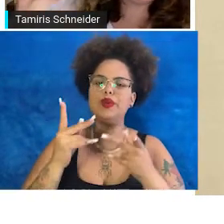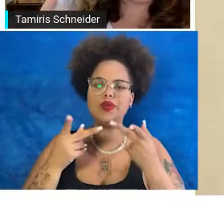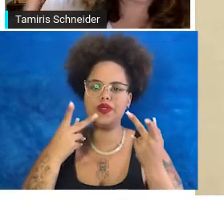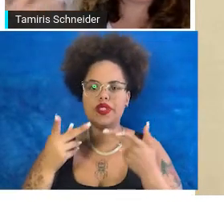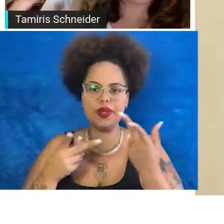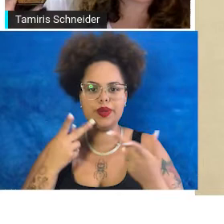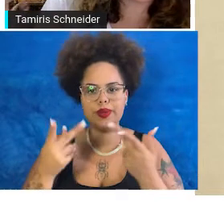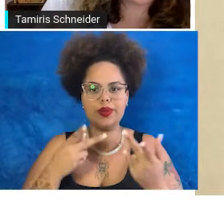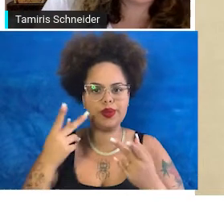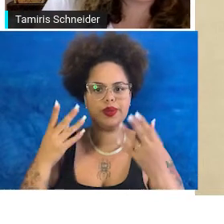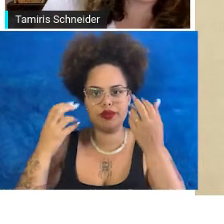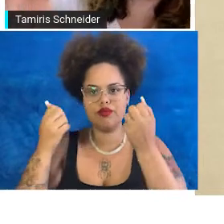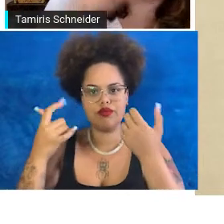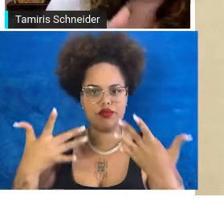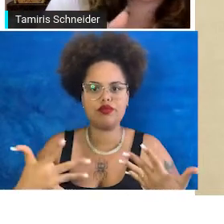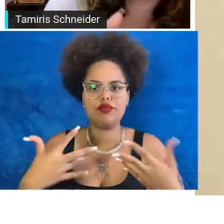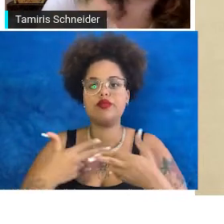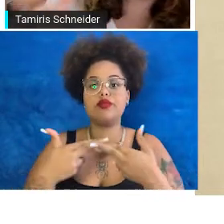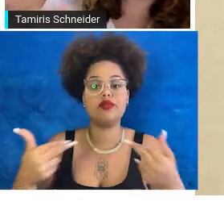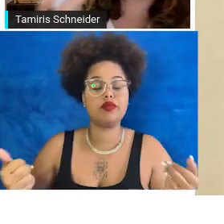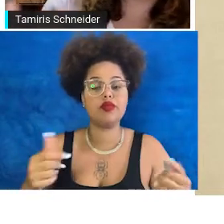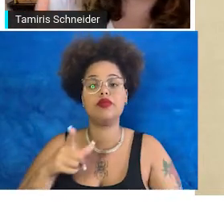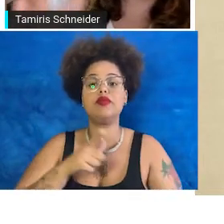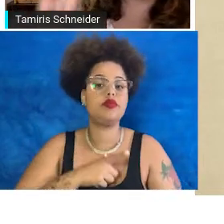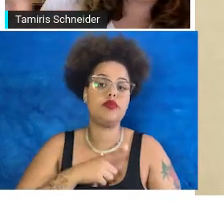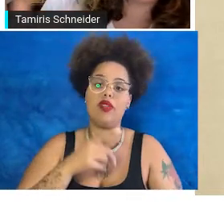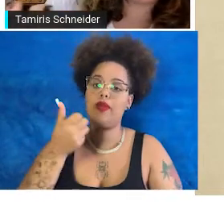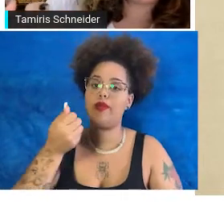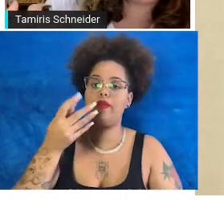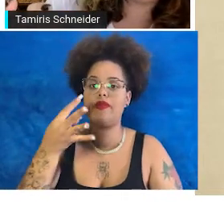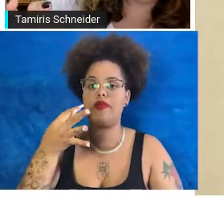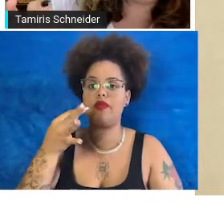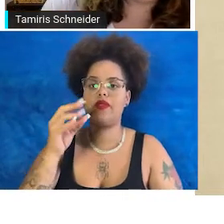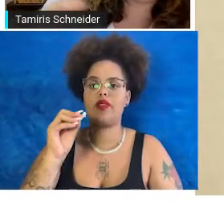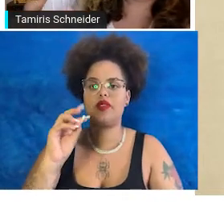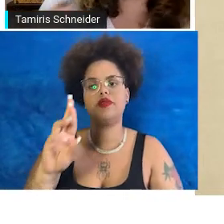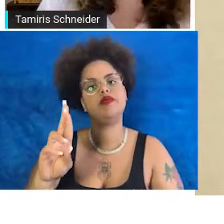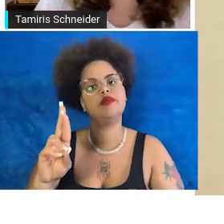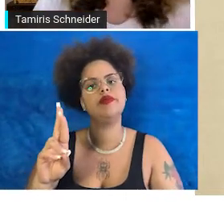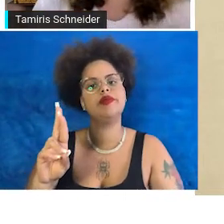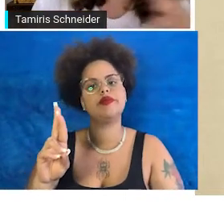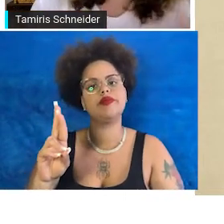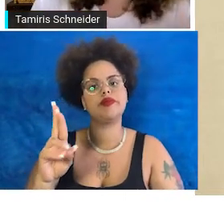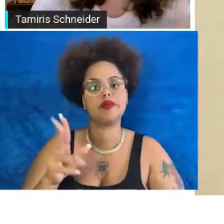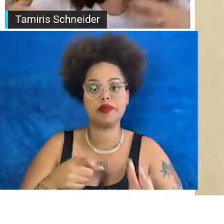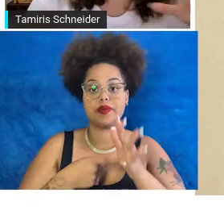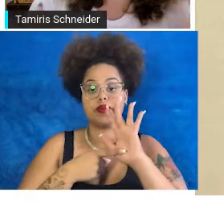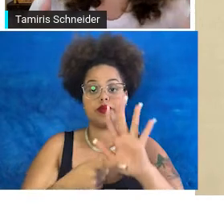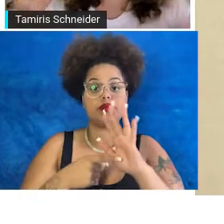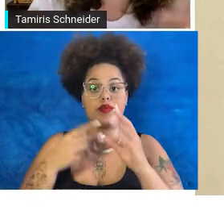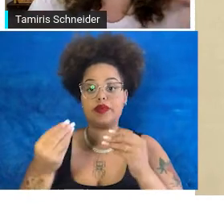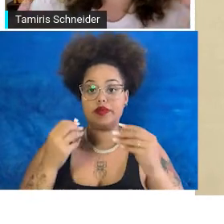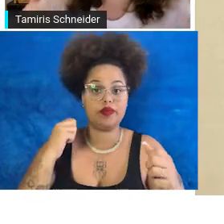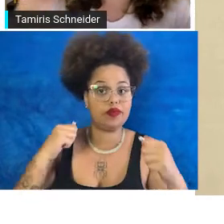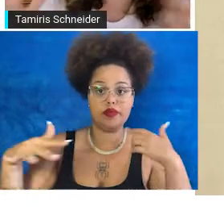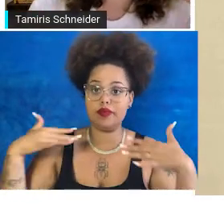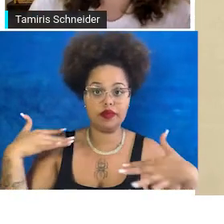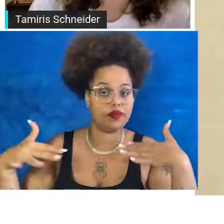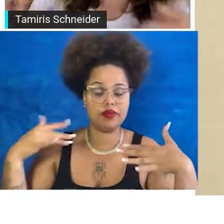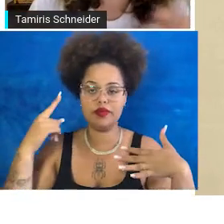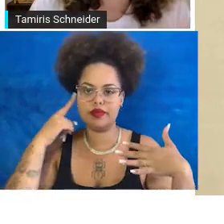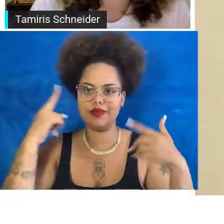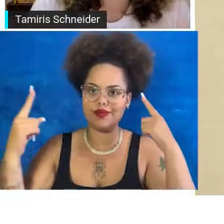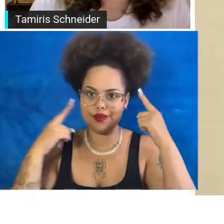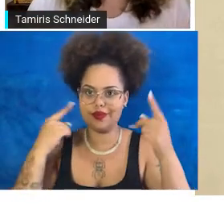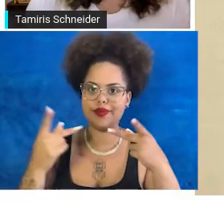e descrevendo as coisas, né? Enquanto tem os atores meio que mostrando como é que era a movimentação e essa ideia